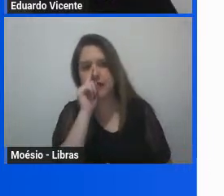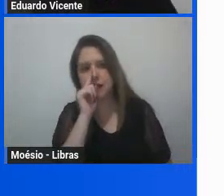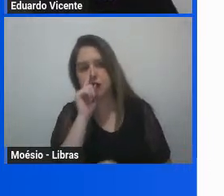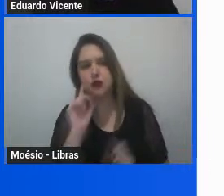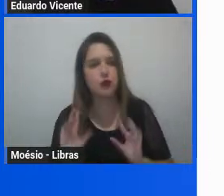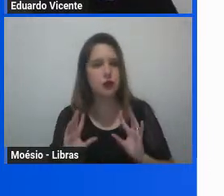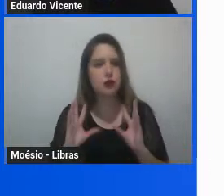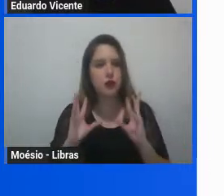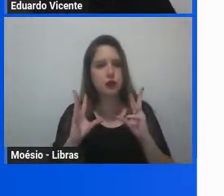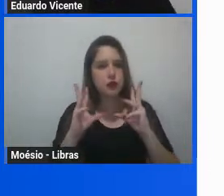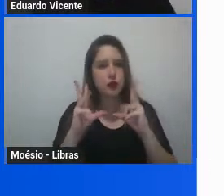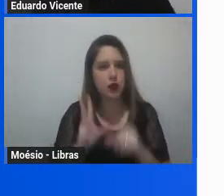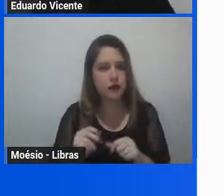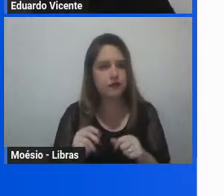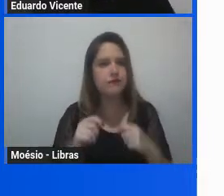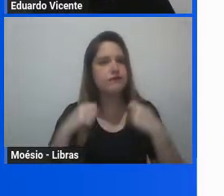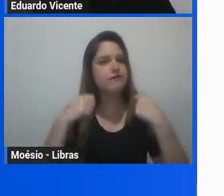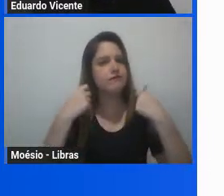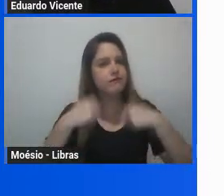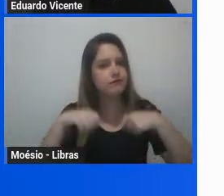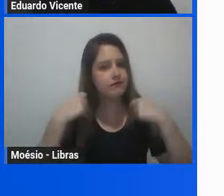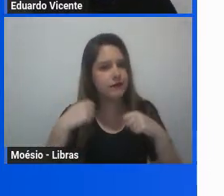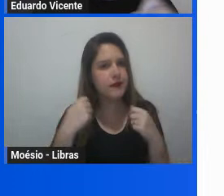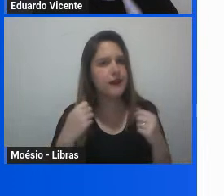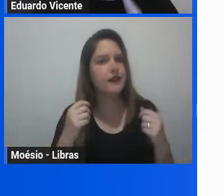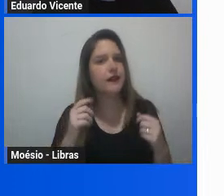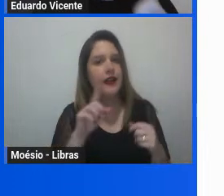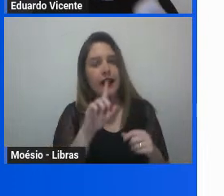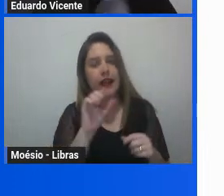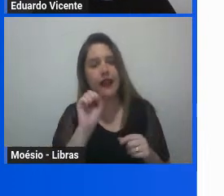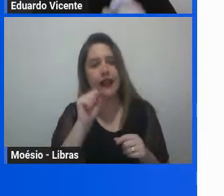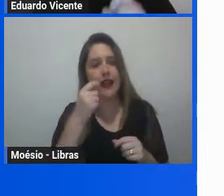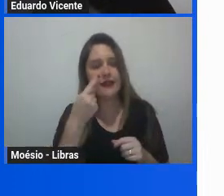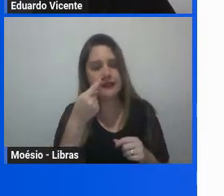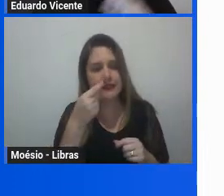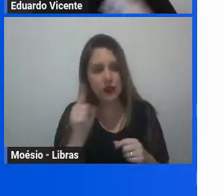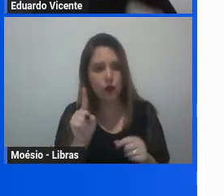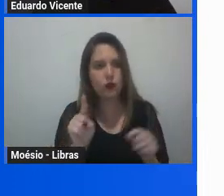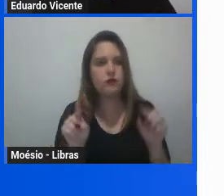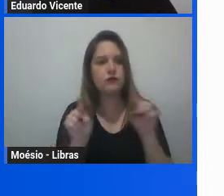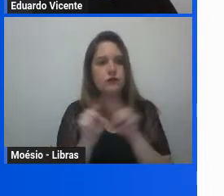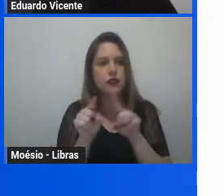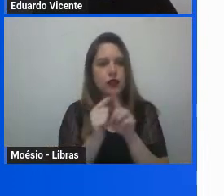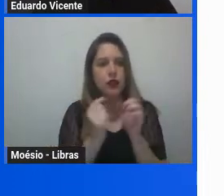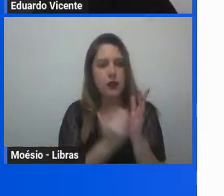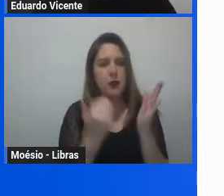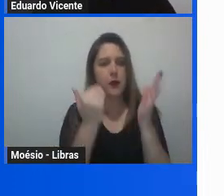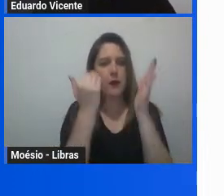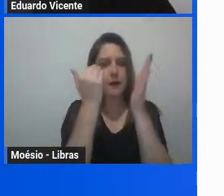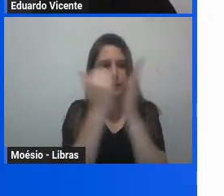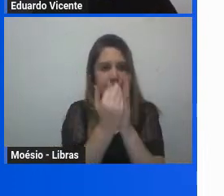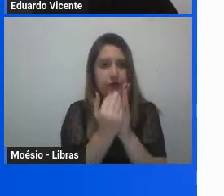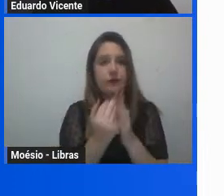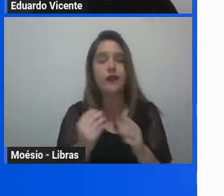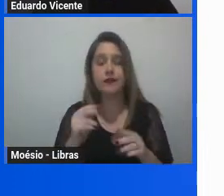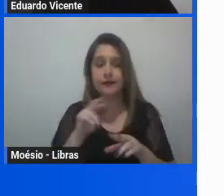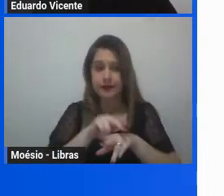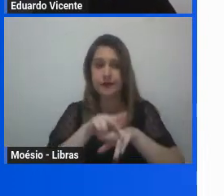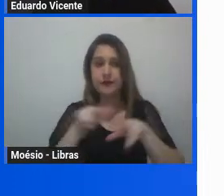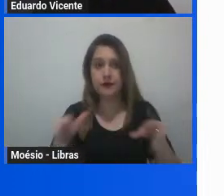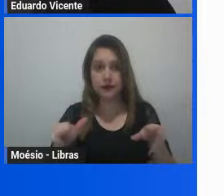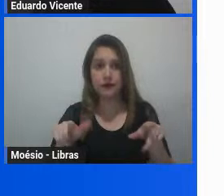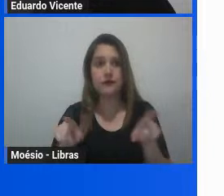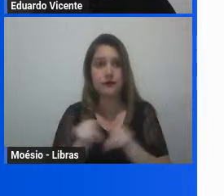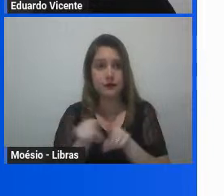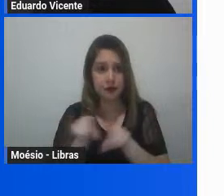área da saúde, pode parecer que não, mas é o momento que mais tem tentativa de autoagressão, tentativa de